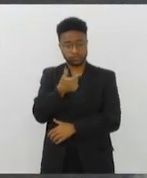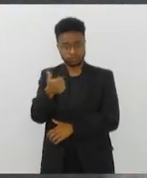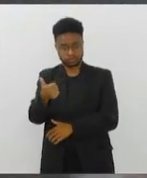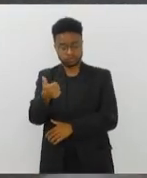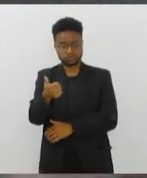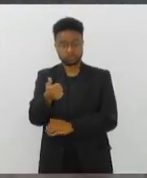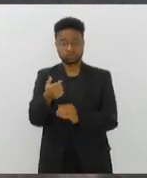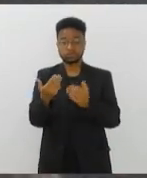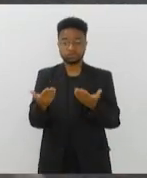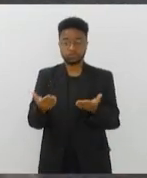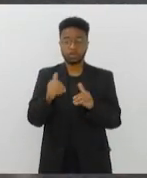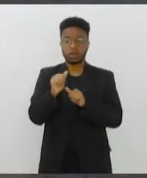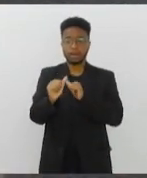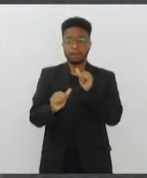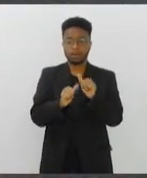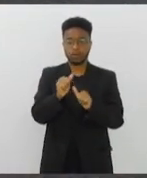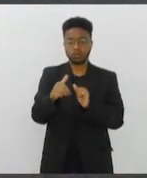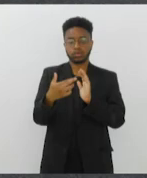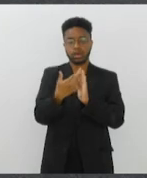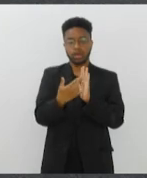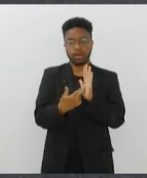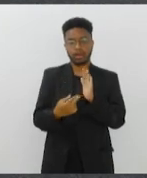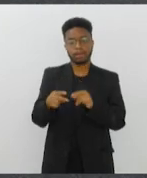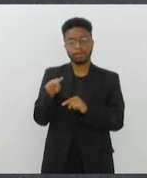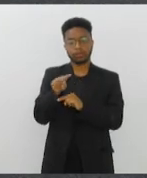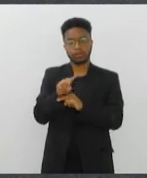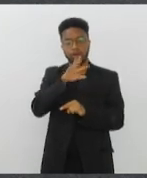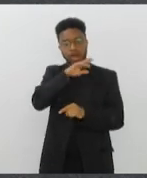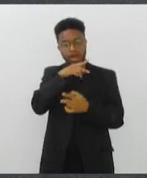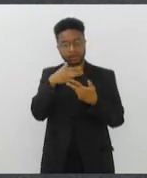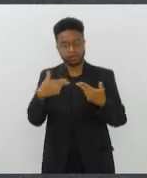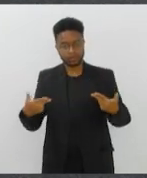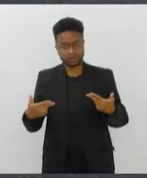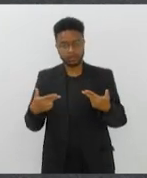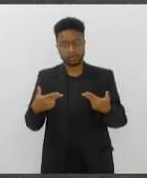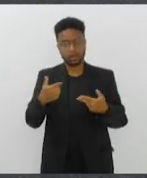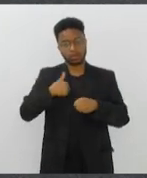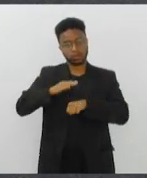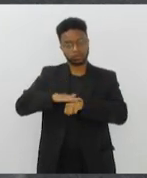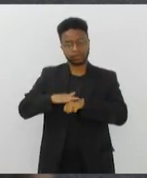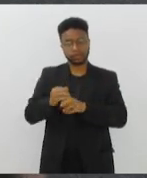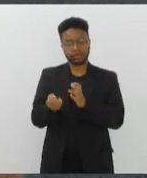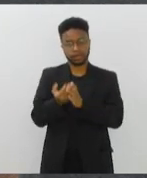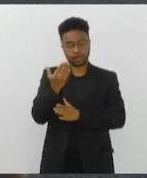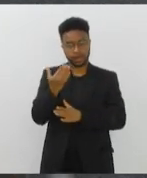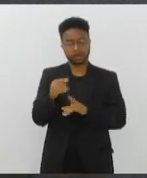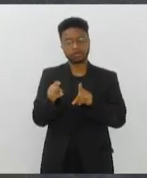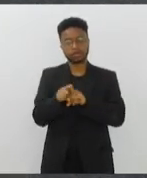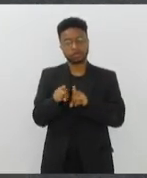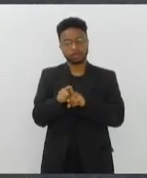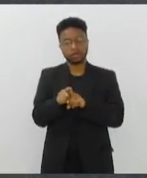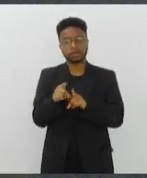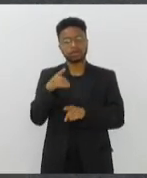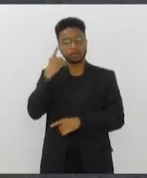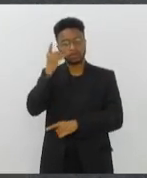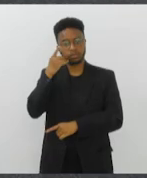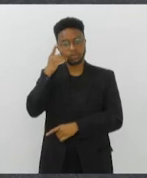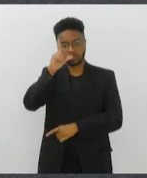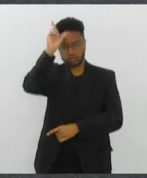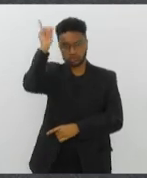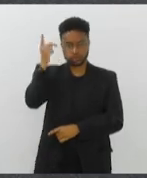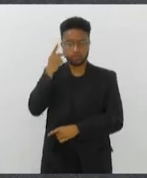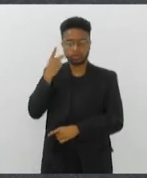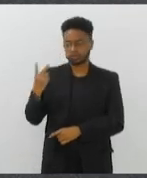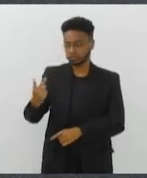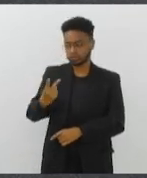alterando um código de proteção animal que eu próprio sou coautor, que, aliás, eu e o deputado Luiz Paulo estamos